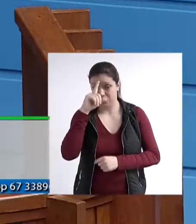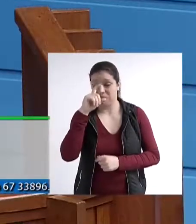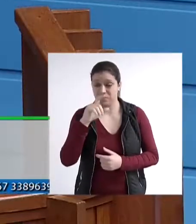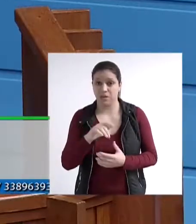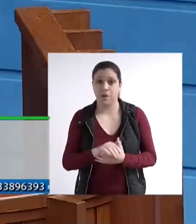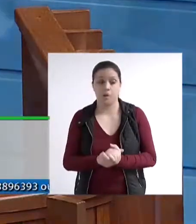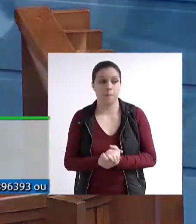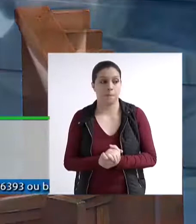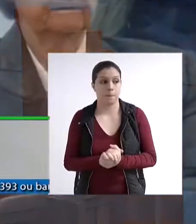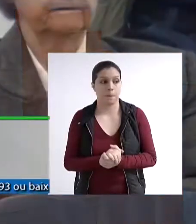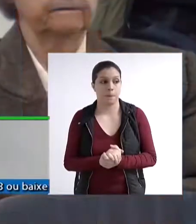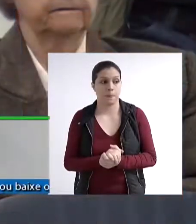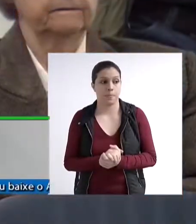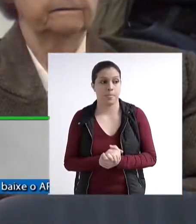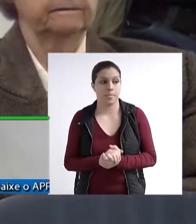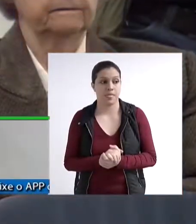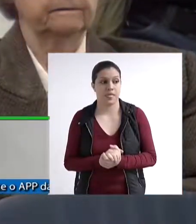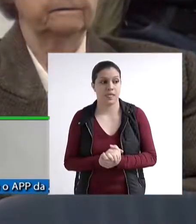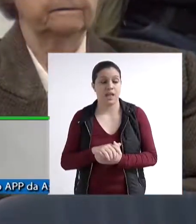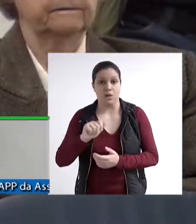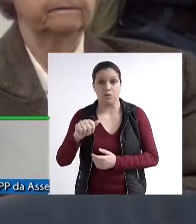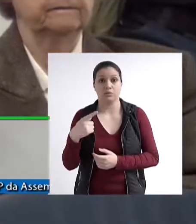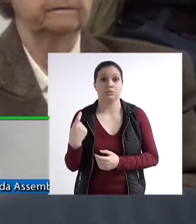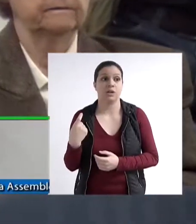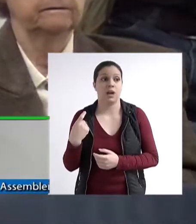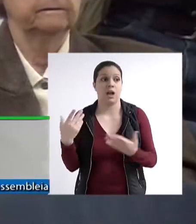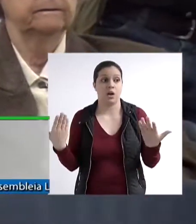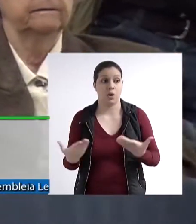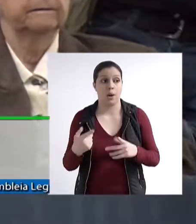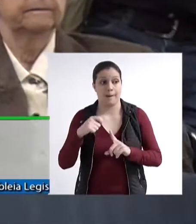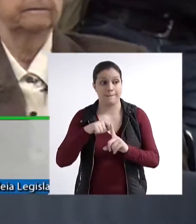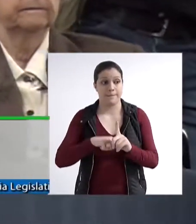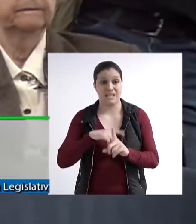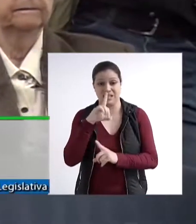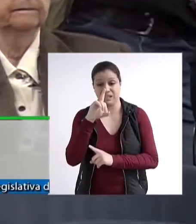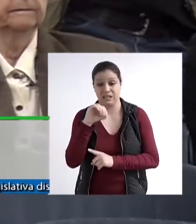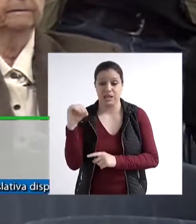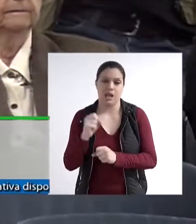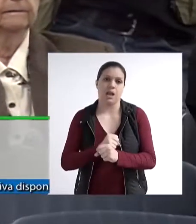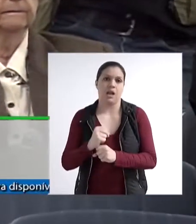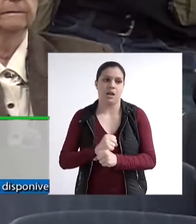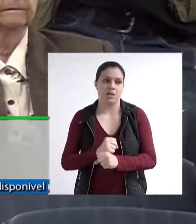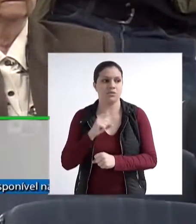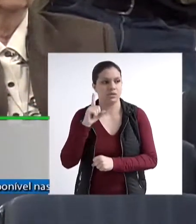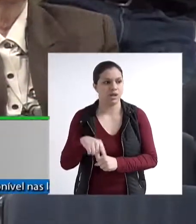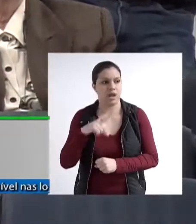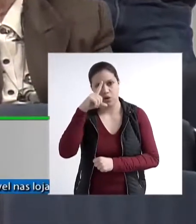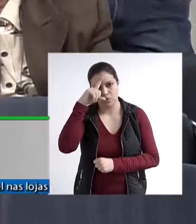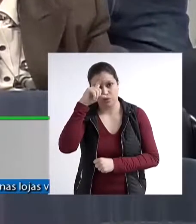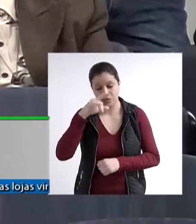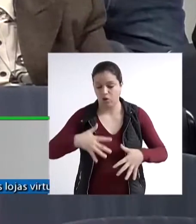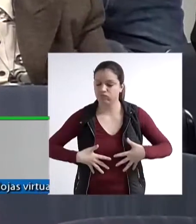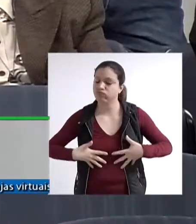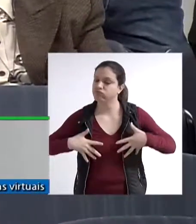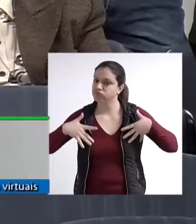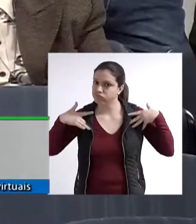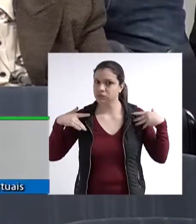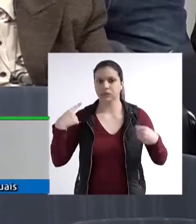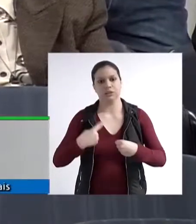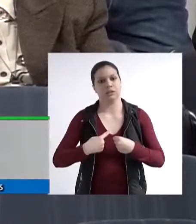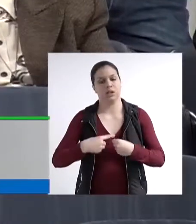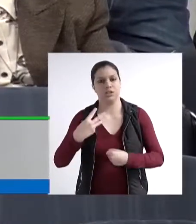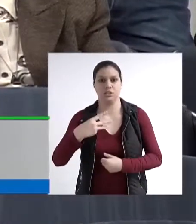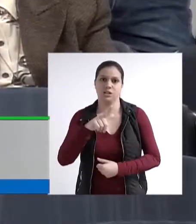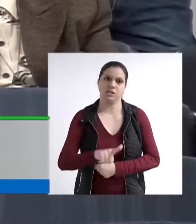Auxiliadora faz nesse mês o seu centenário. Um hospital que orgulha a cidade de Três Lagoas, um hospital que